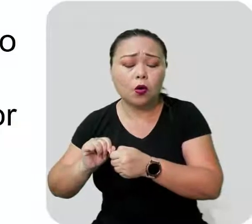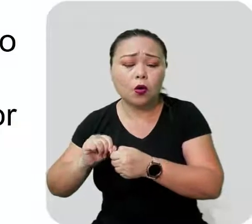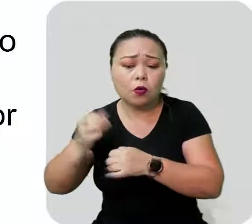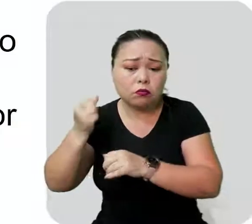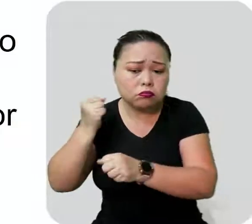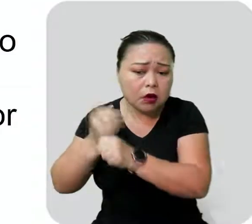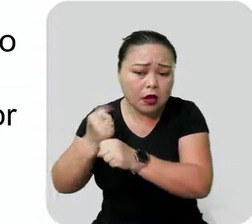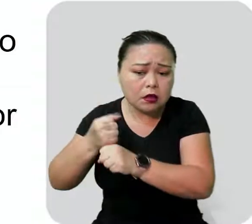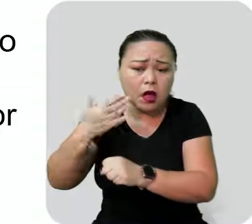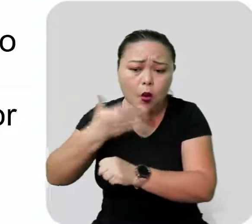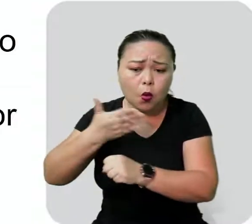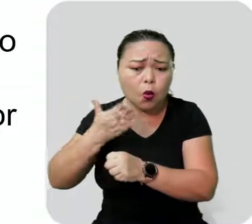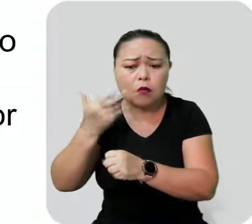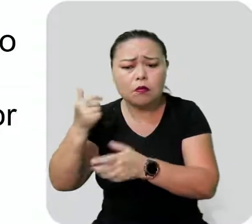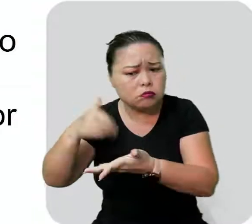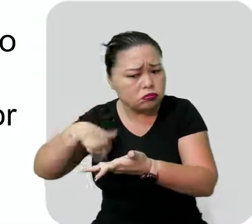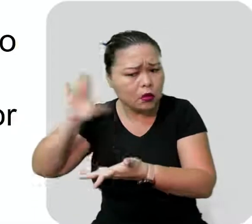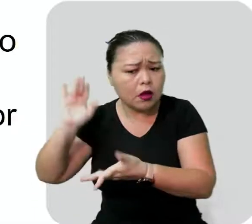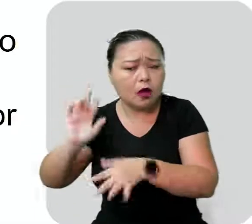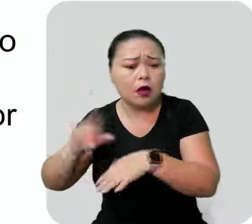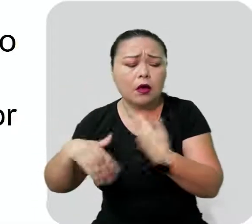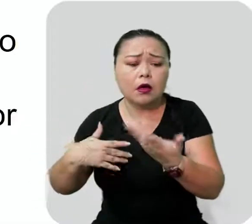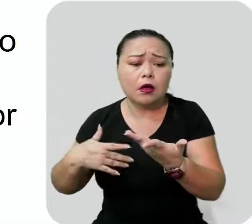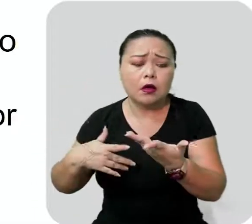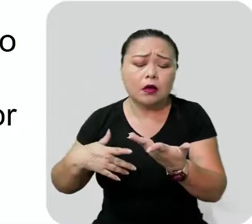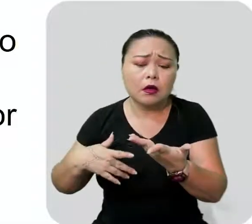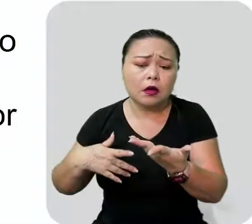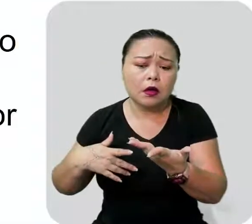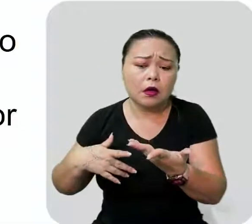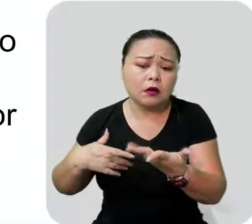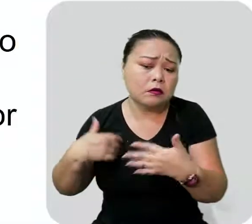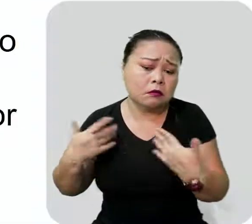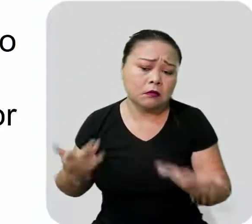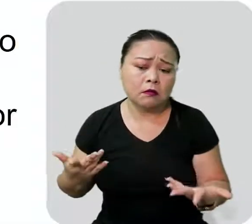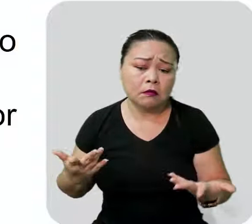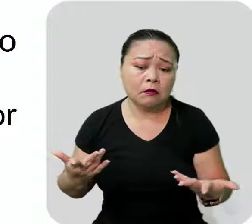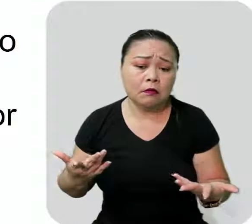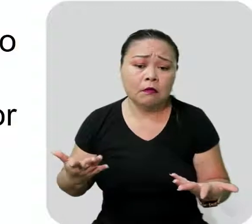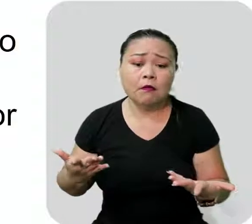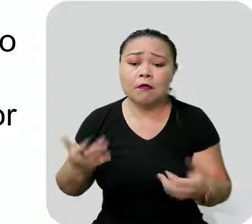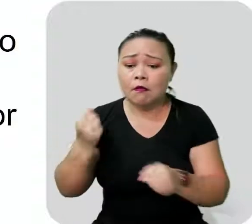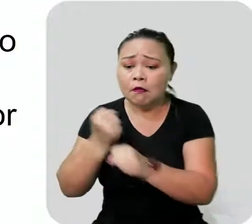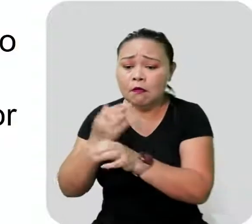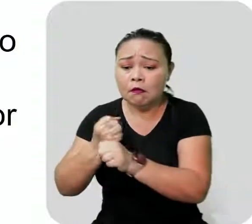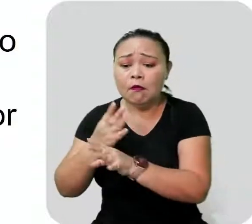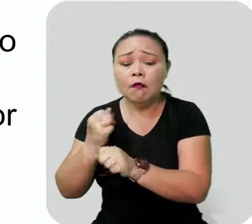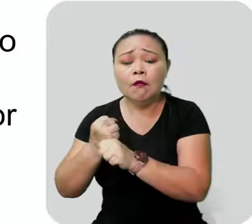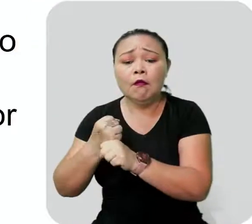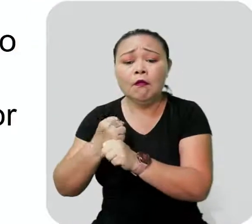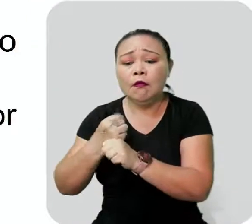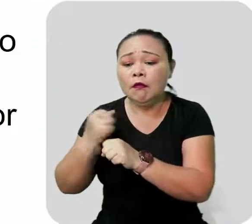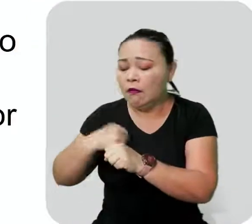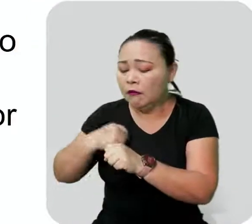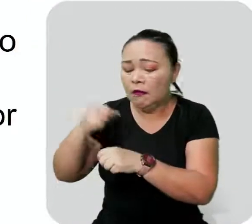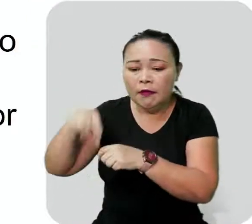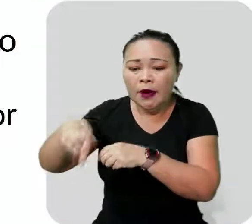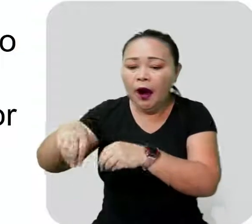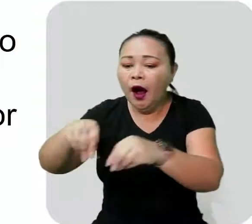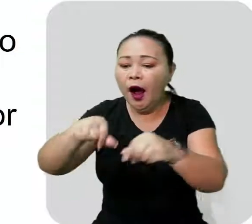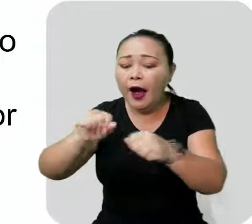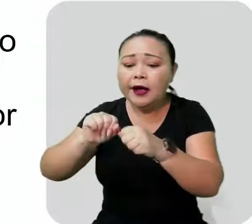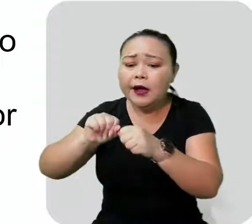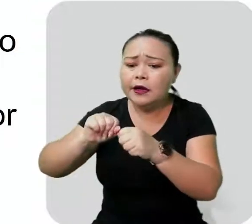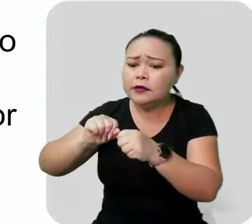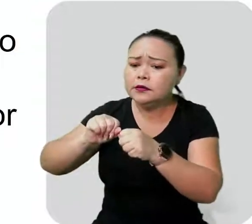pó batata doce e assim e a batata acaba dando e o local que nessa